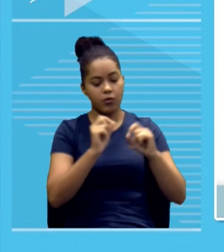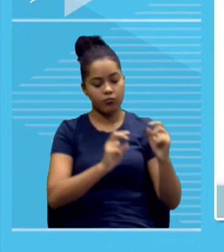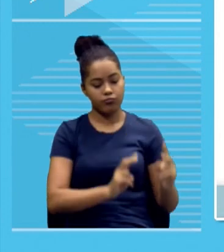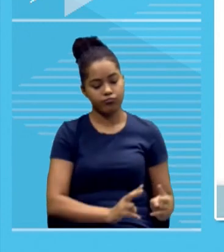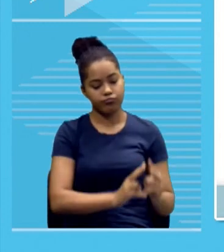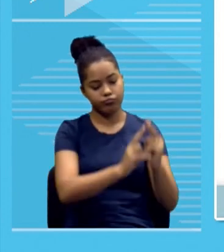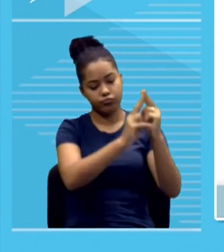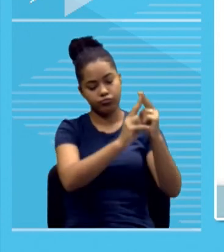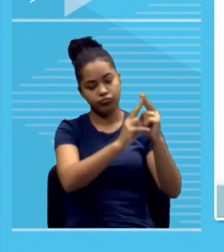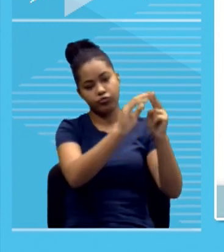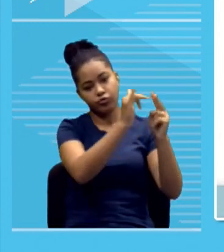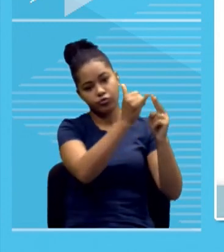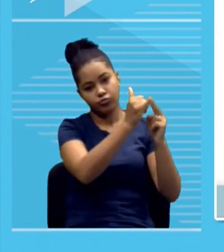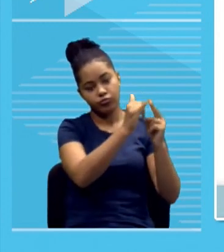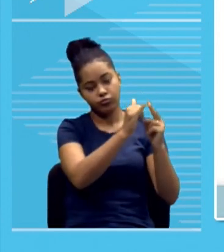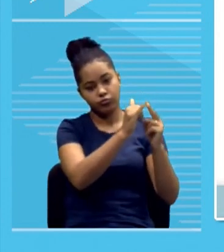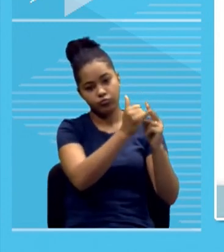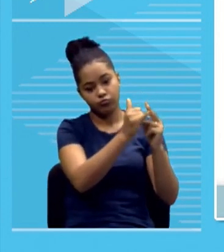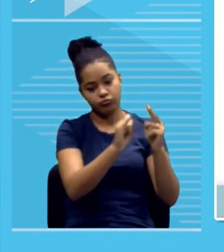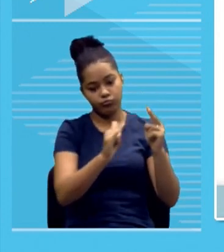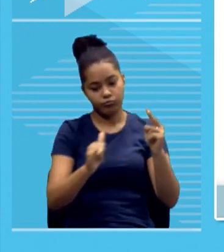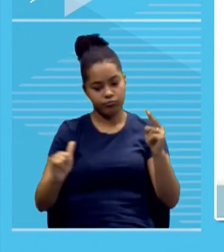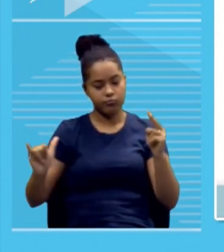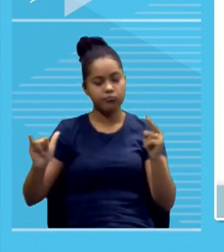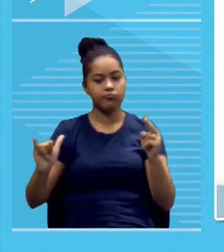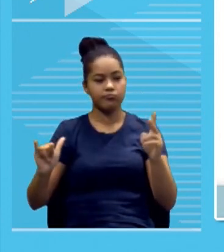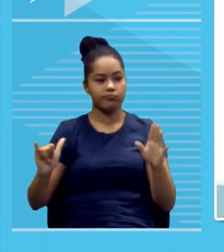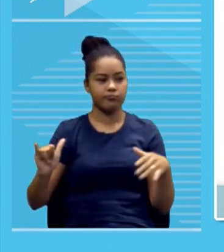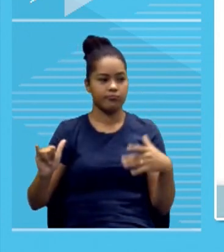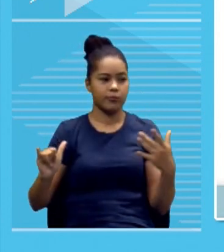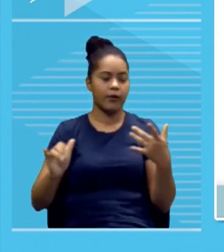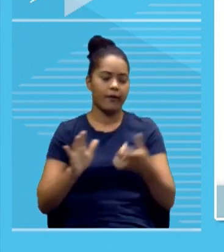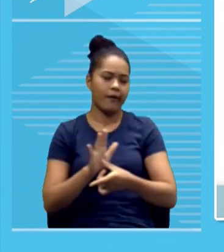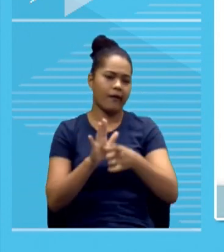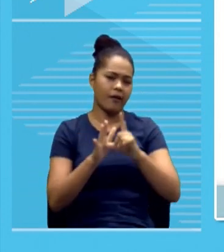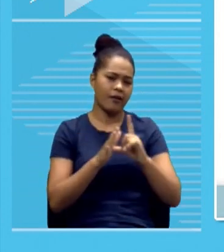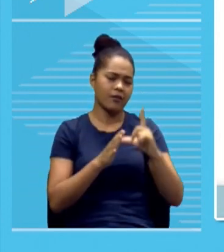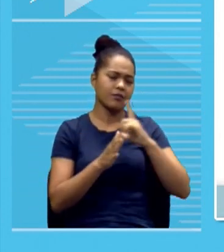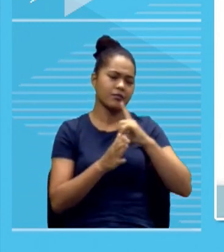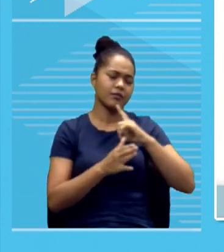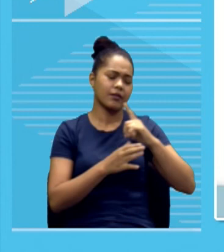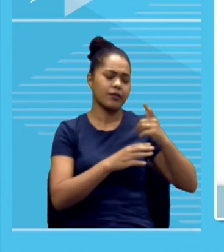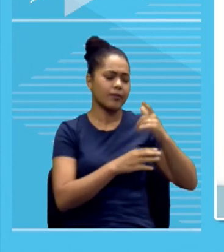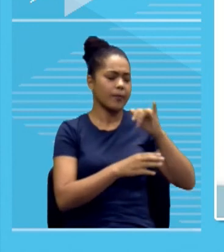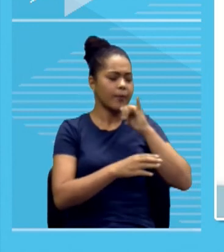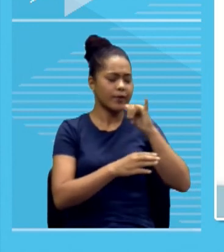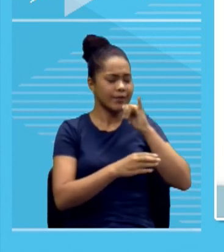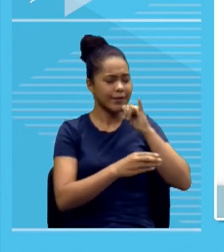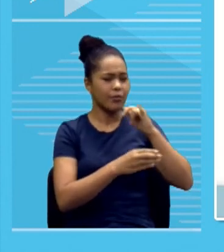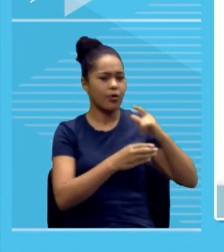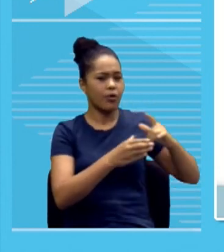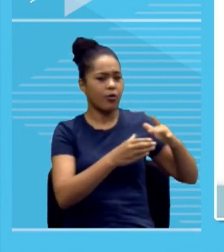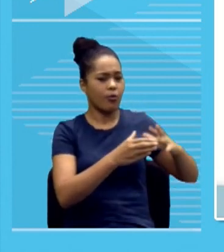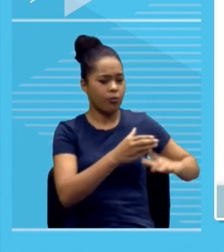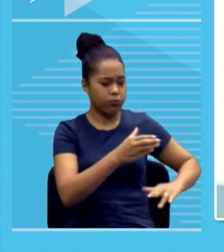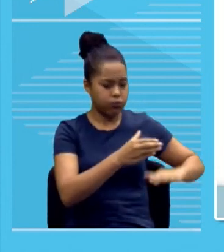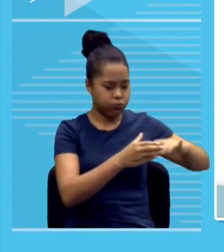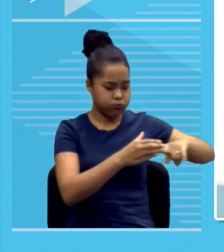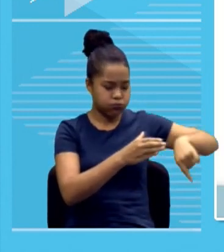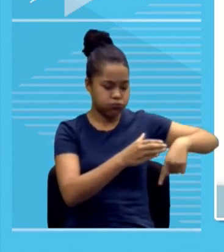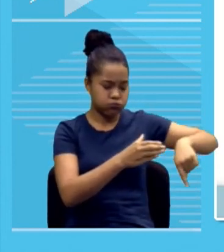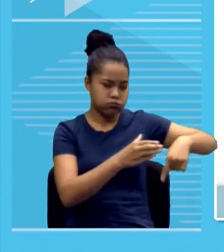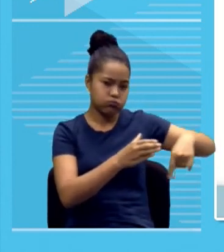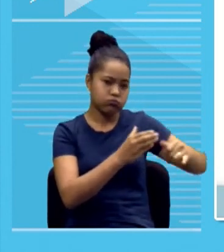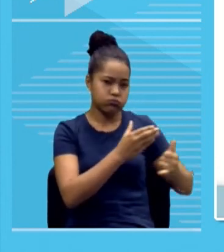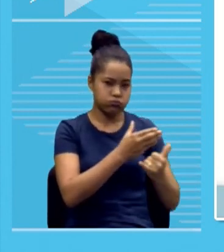disso. Antes disso, você tem circuito de força, usina hidrelétrica e afins. Então, você teria essa voltagem